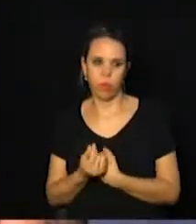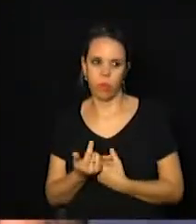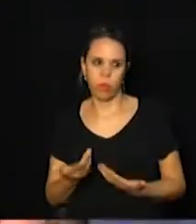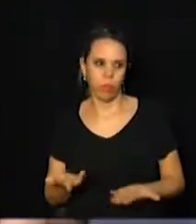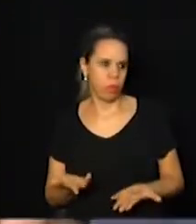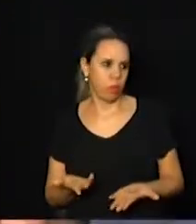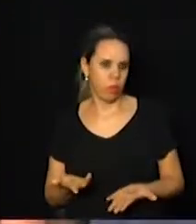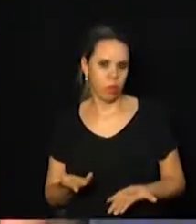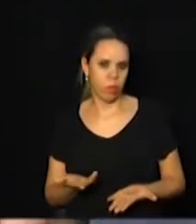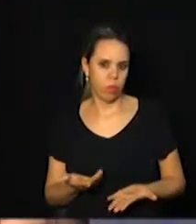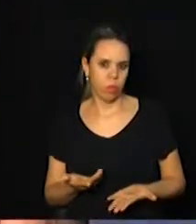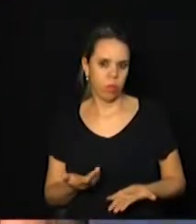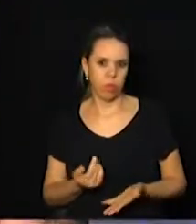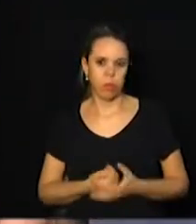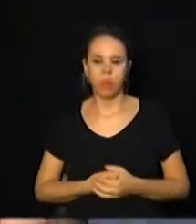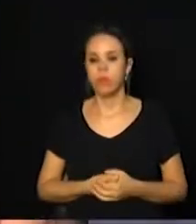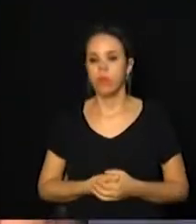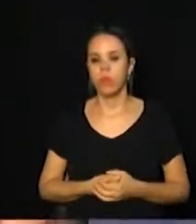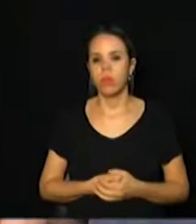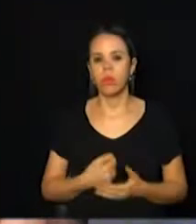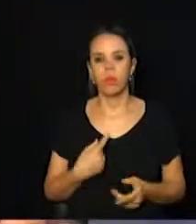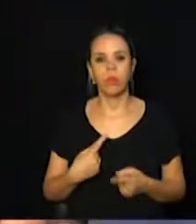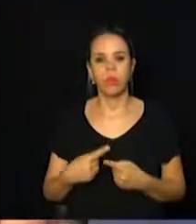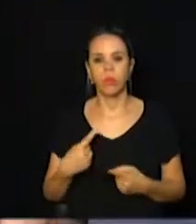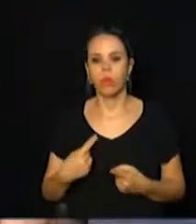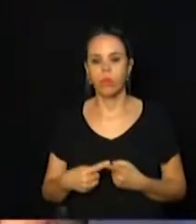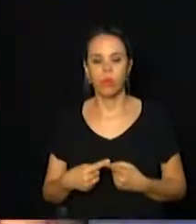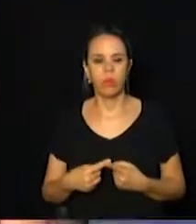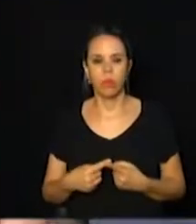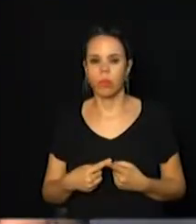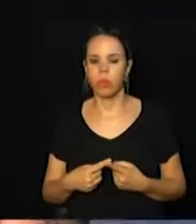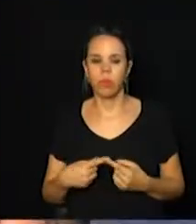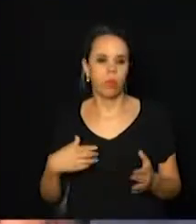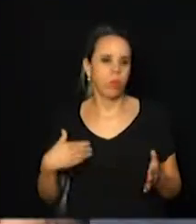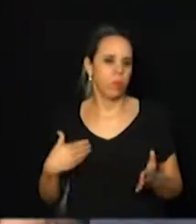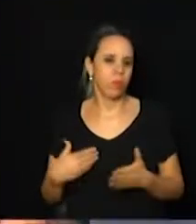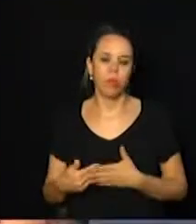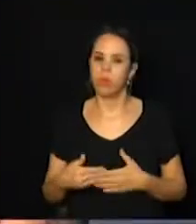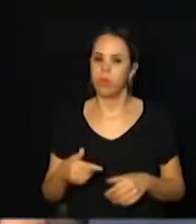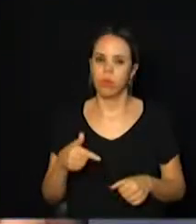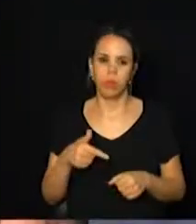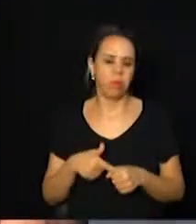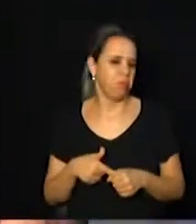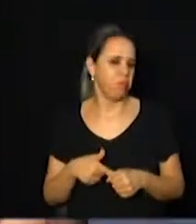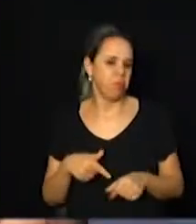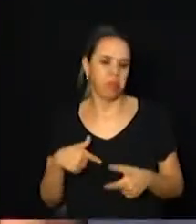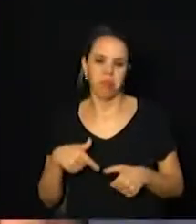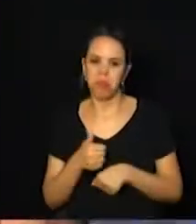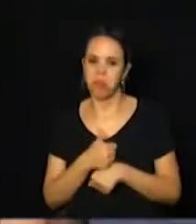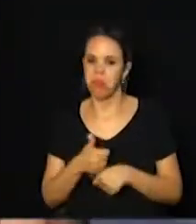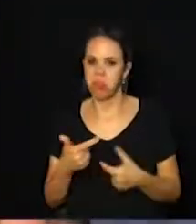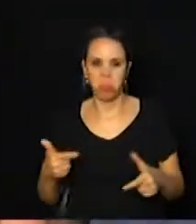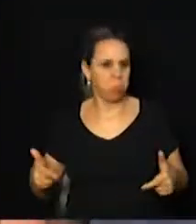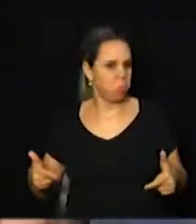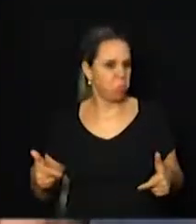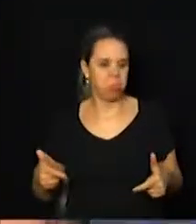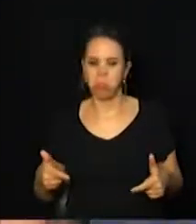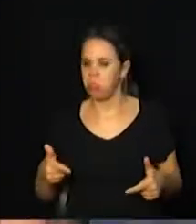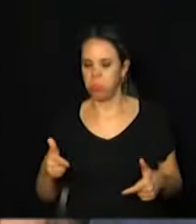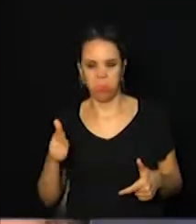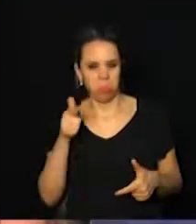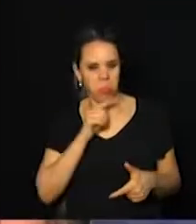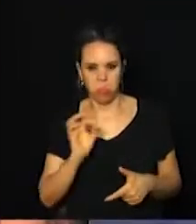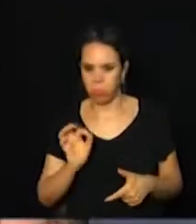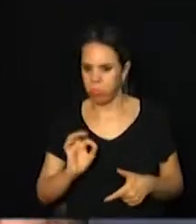porque é automaticamente fecha a resposta e atendimento trabalhadores não tem aonde buscar